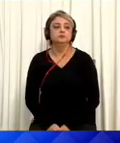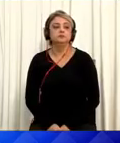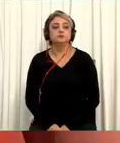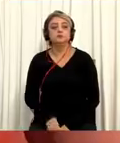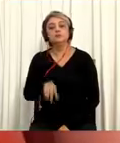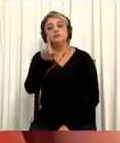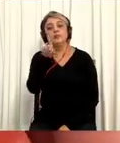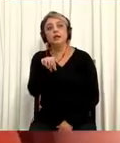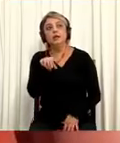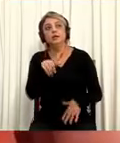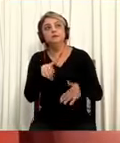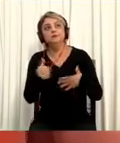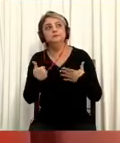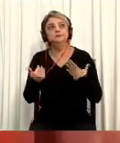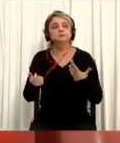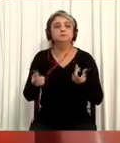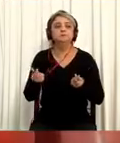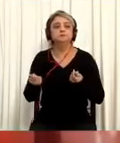Muito